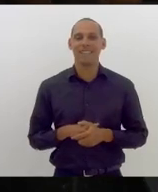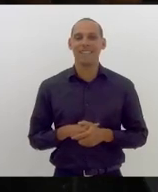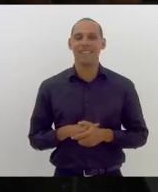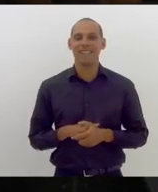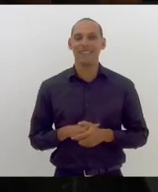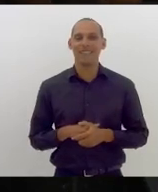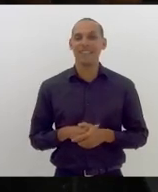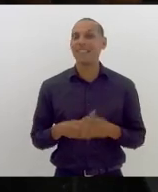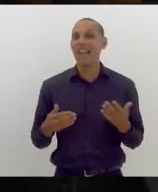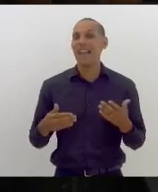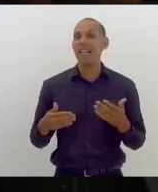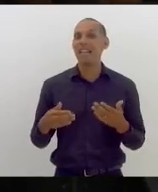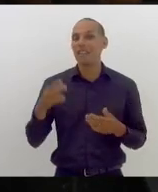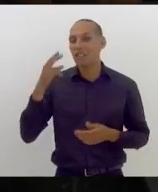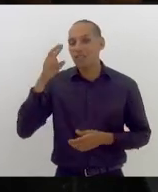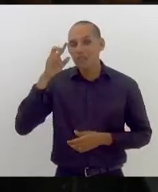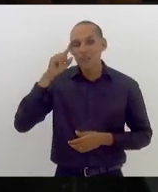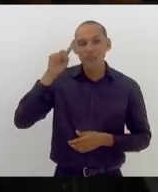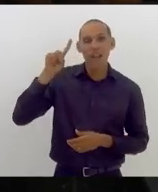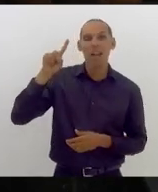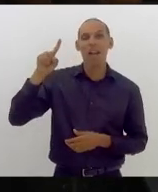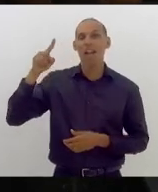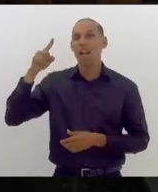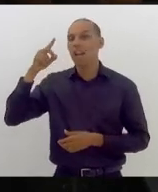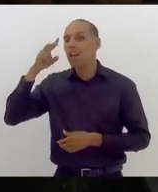E aí, passou 2 dias, a gente